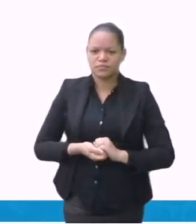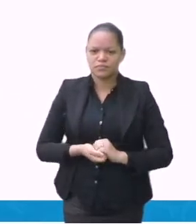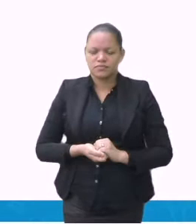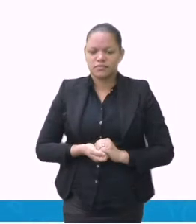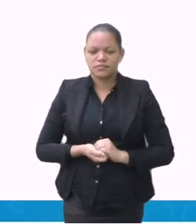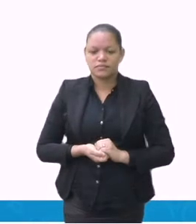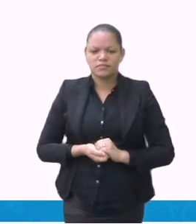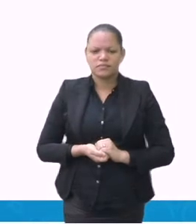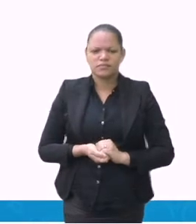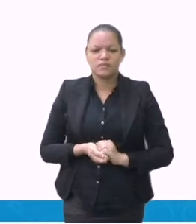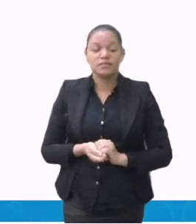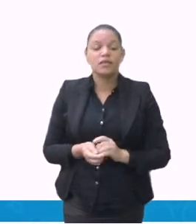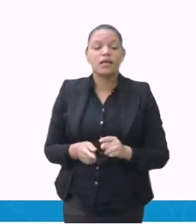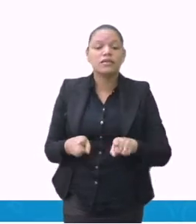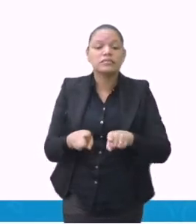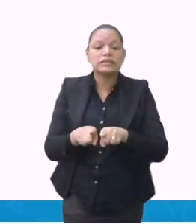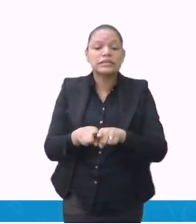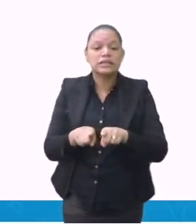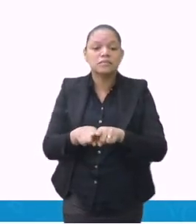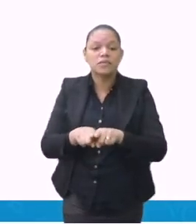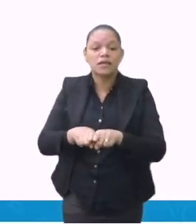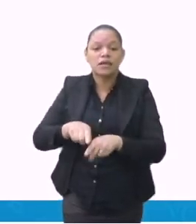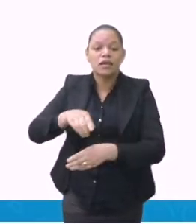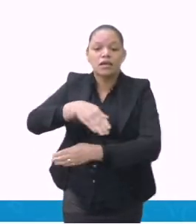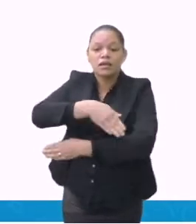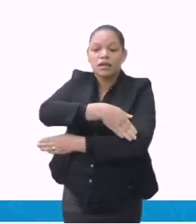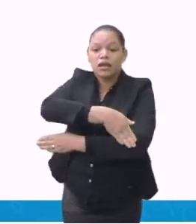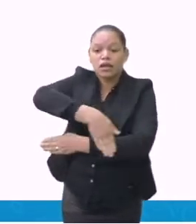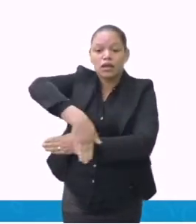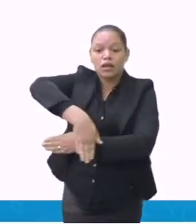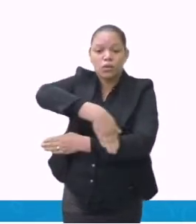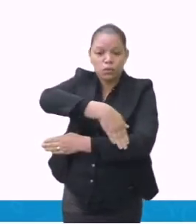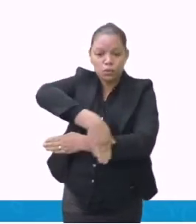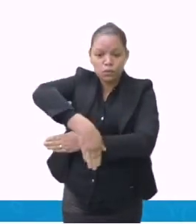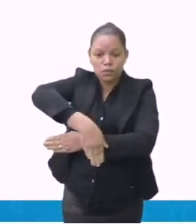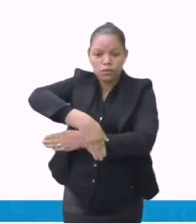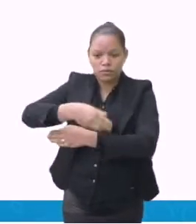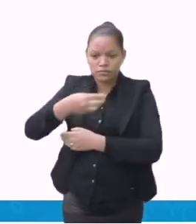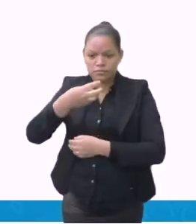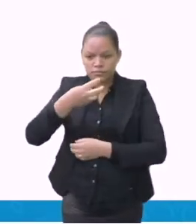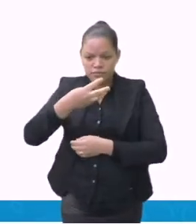E por último, nós temos aqui a Rua